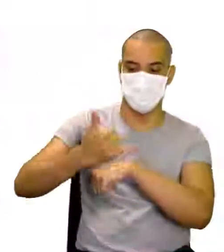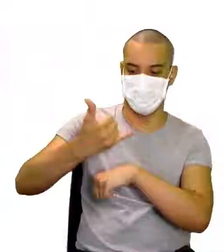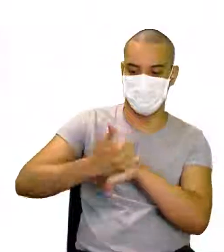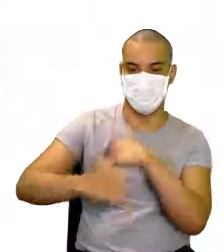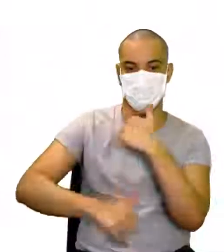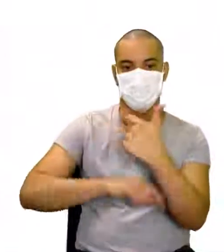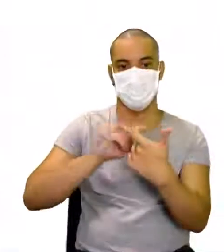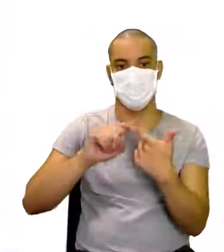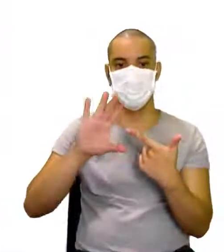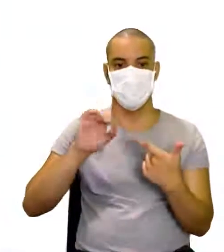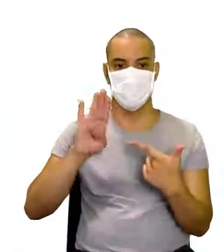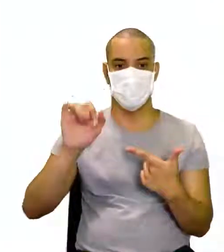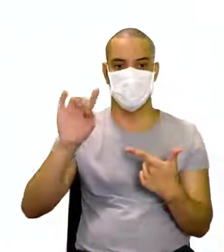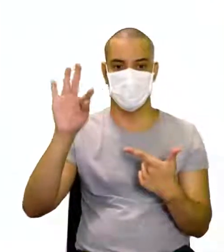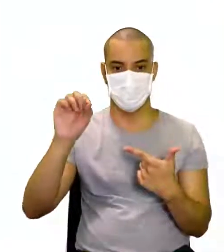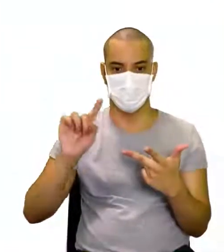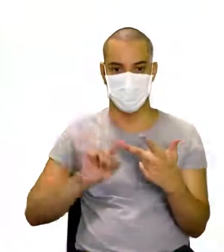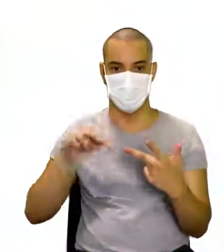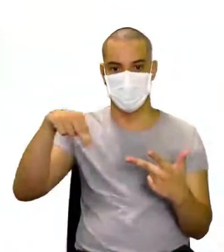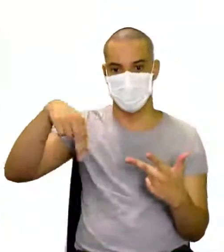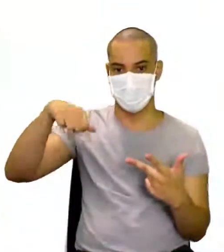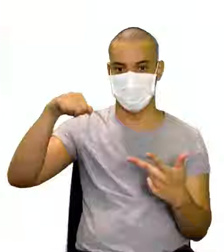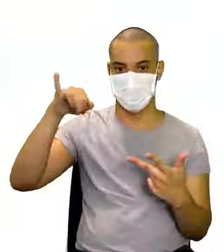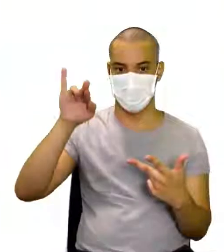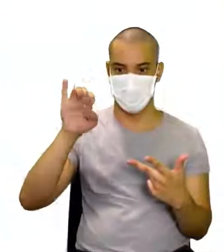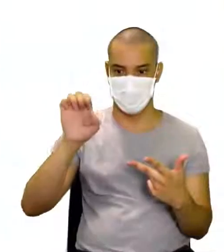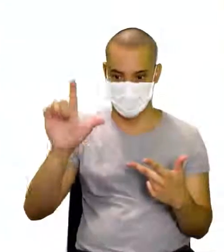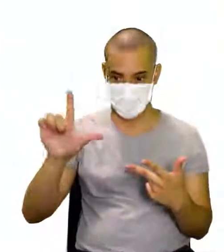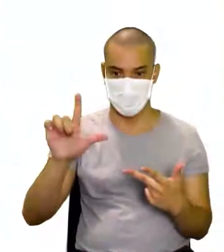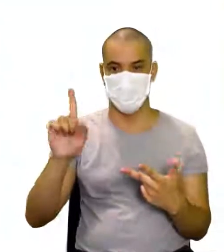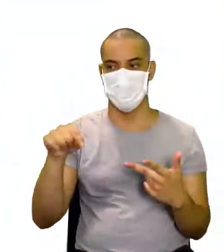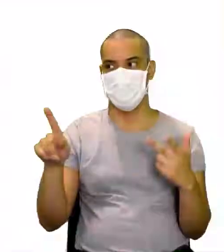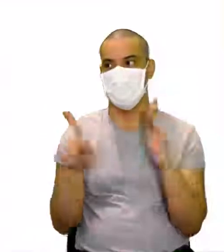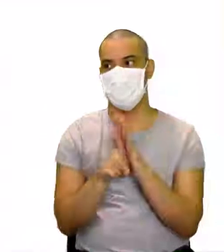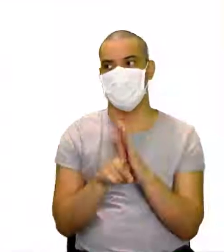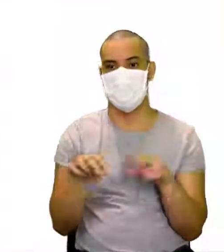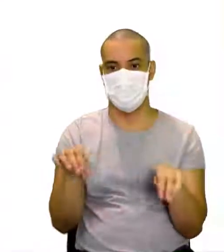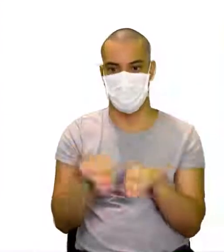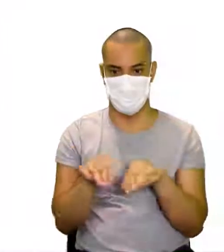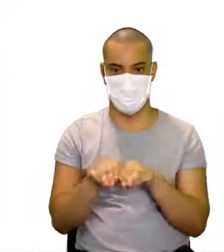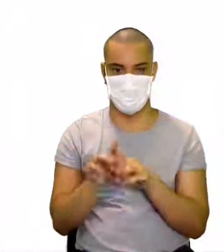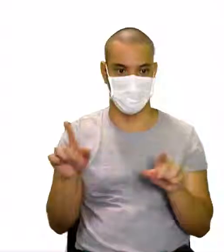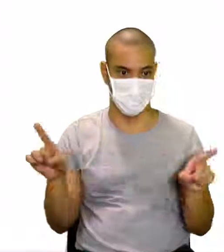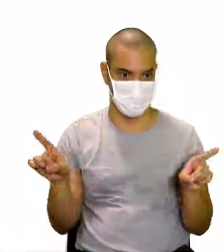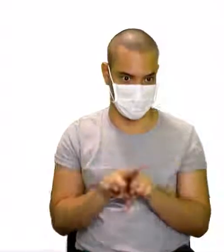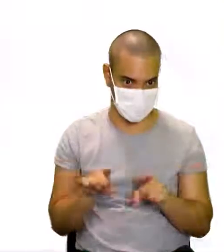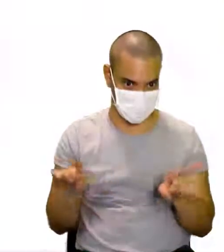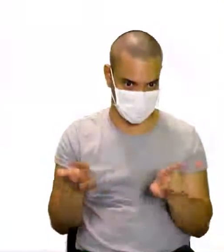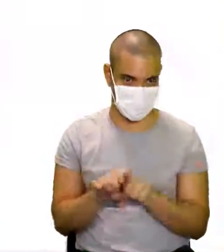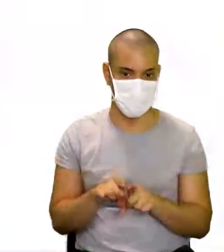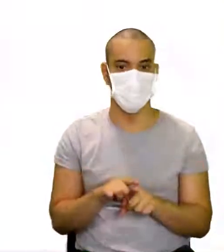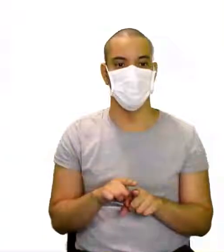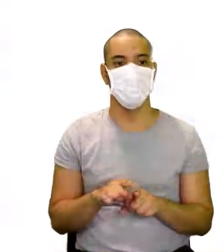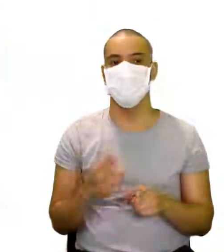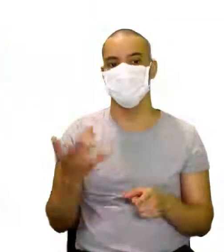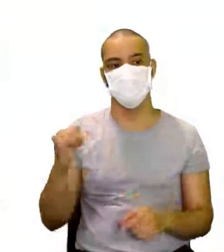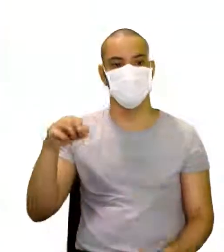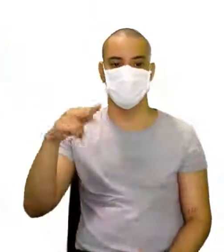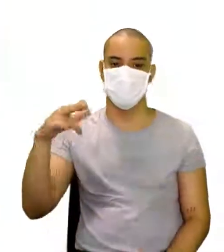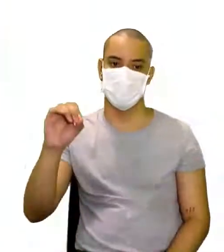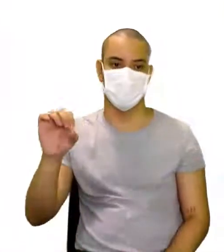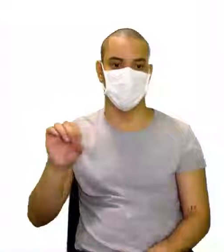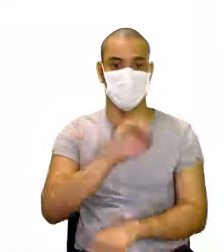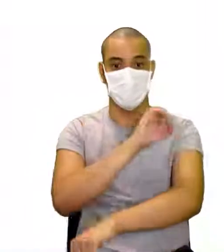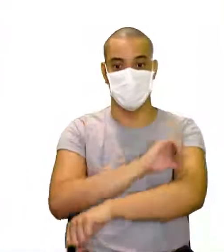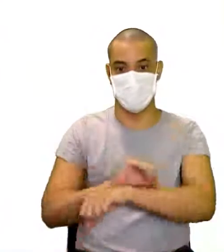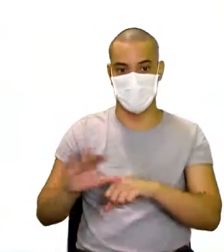ferro, cobalto ou níquel, ok? São substâncias magnéticas, tá, pessoal? E também entre ímãs e